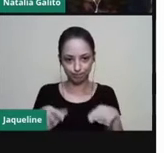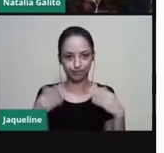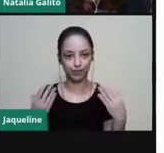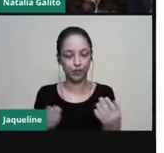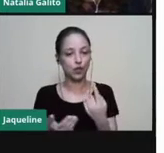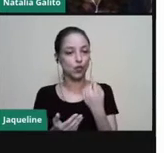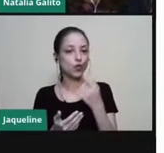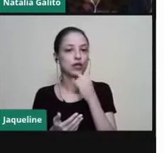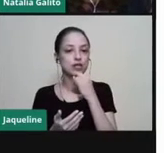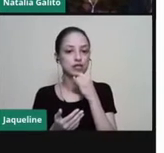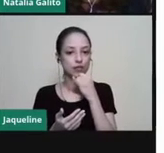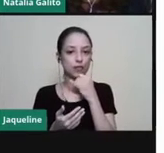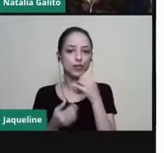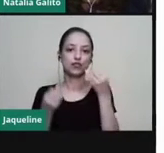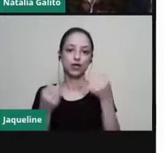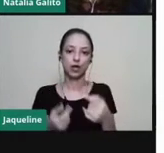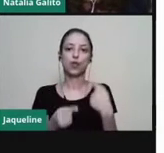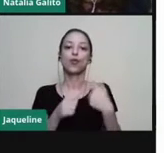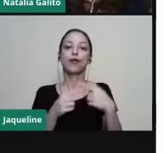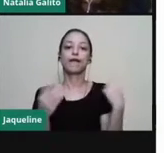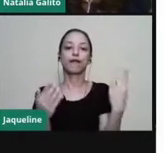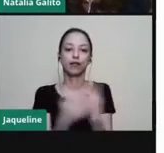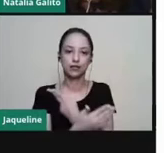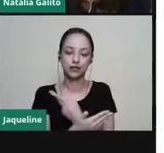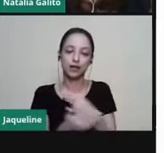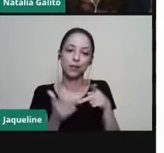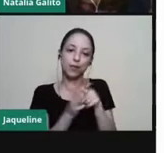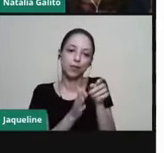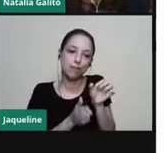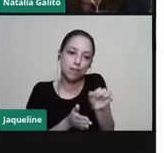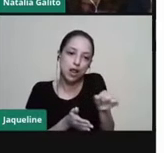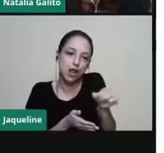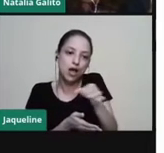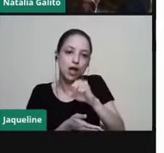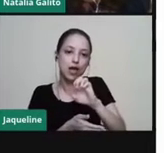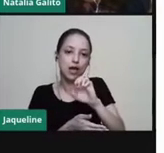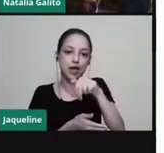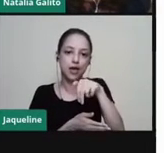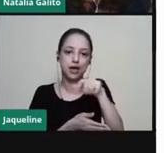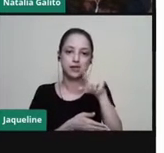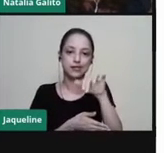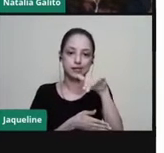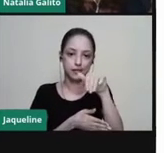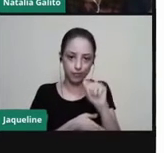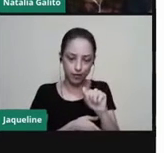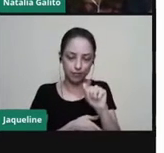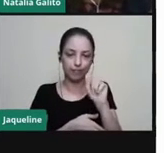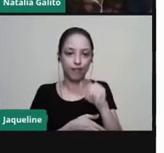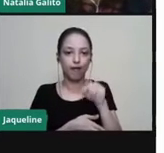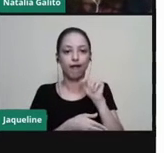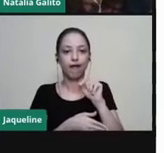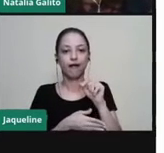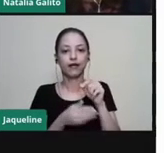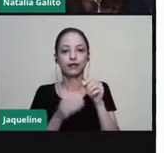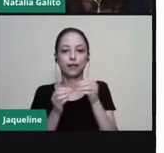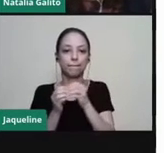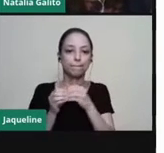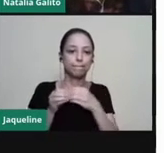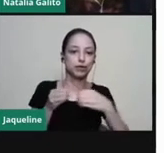das justificativas para isso é que, às vezes, a própria enzima óxido nítrico sintase endotelial, ela encontra-se